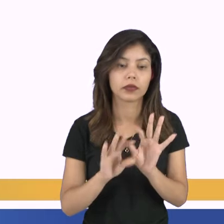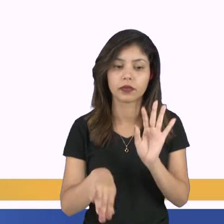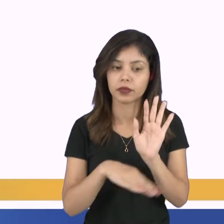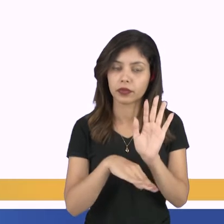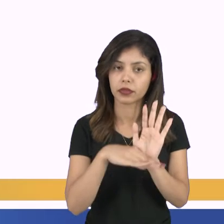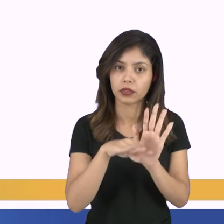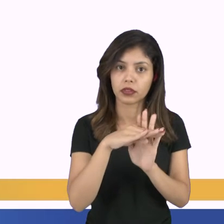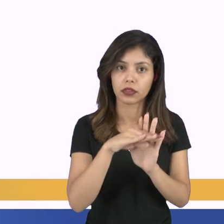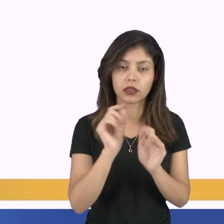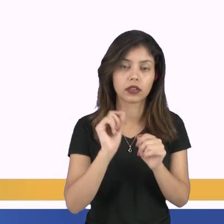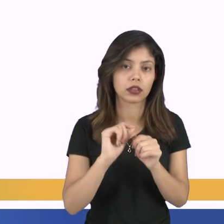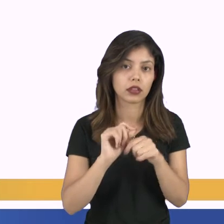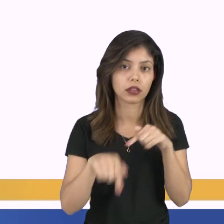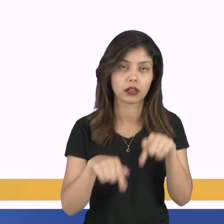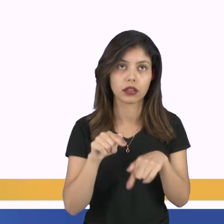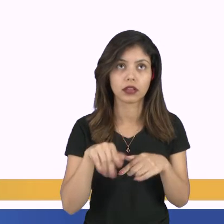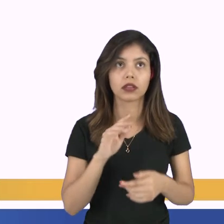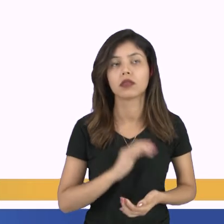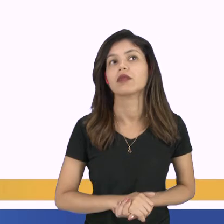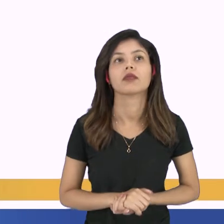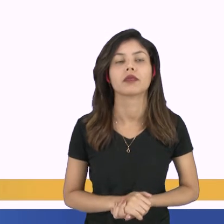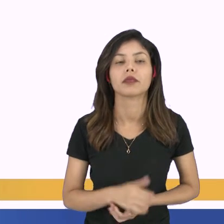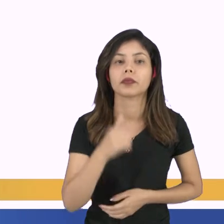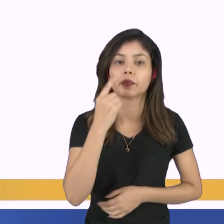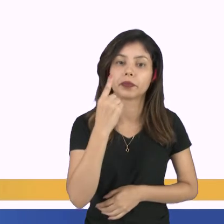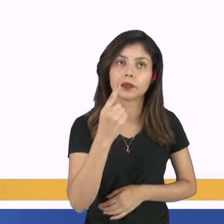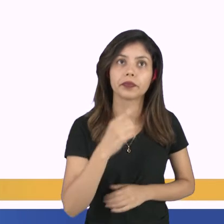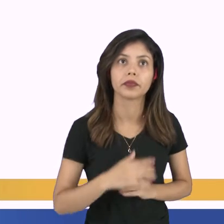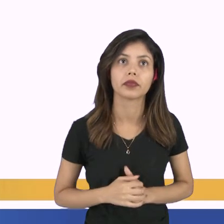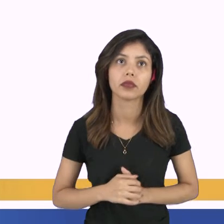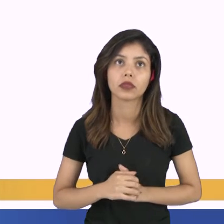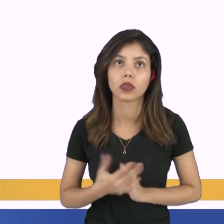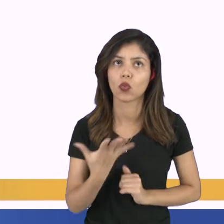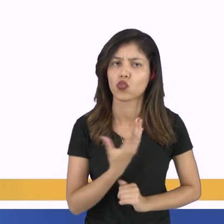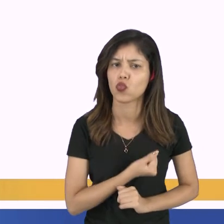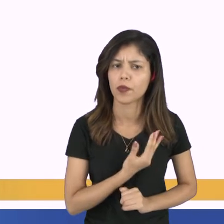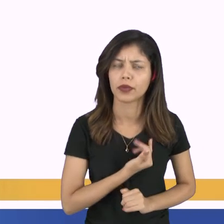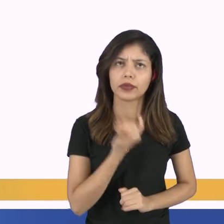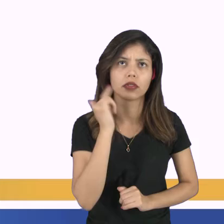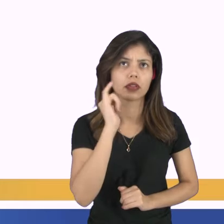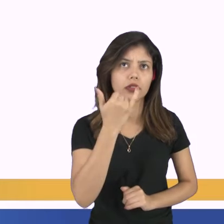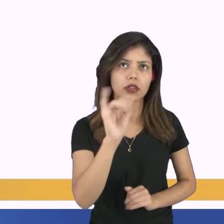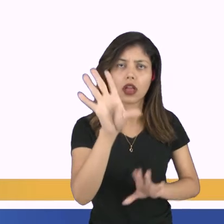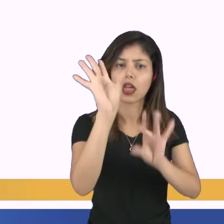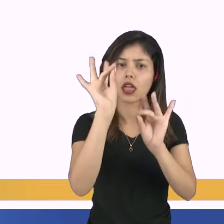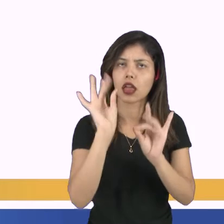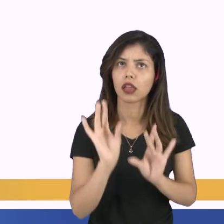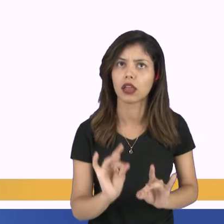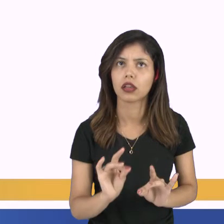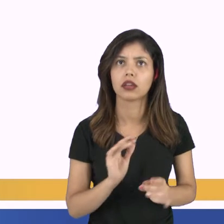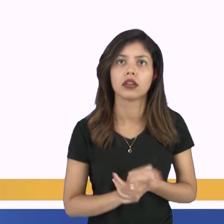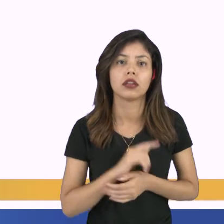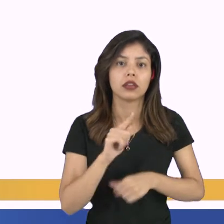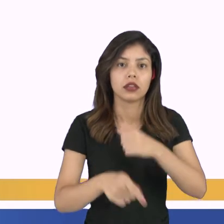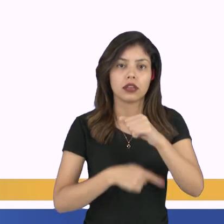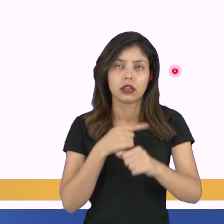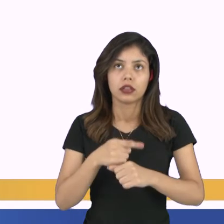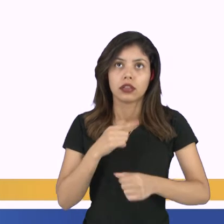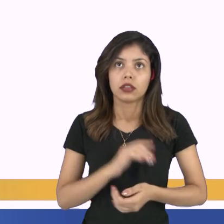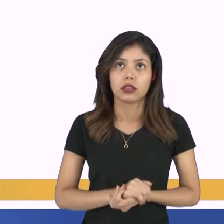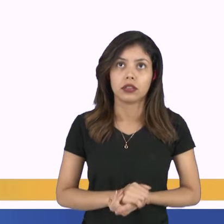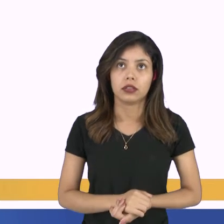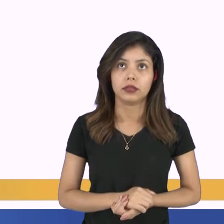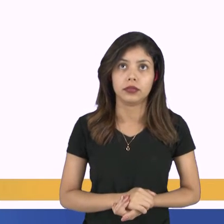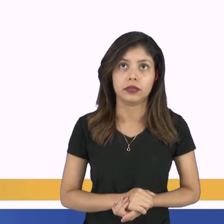ok? Então, esse é o objetivo. Questão 1. O número de elétrons em cada subnível do átomo de